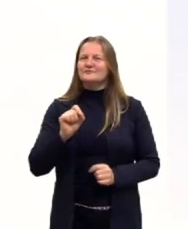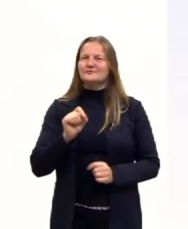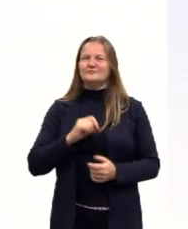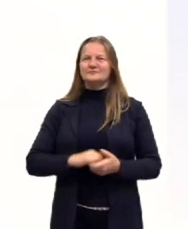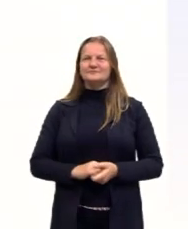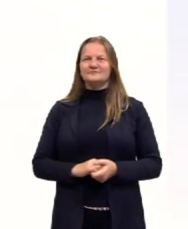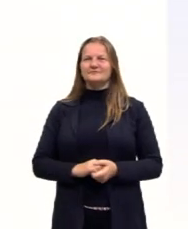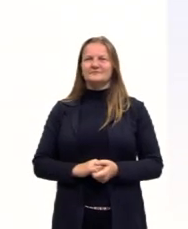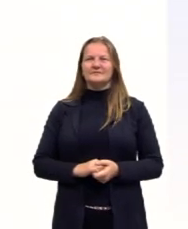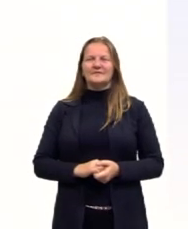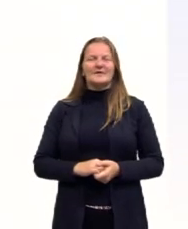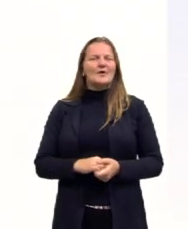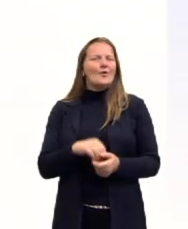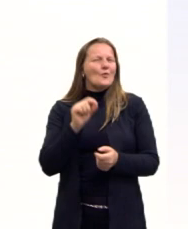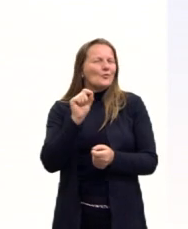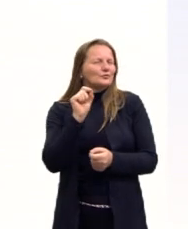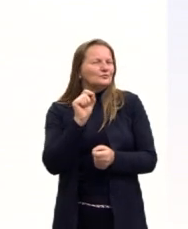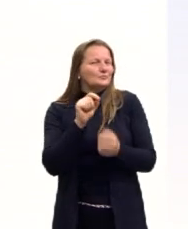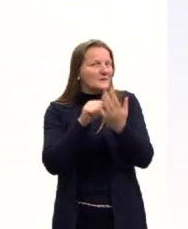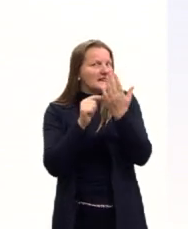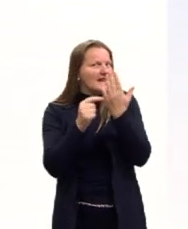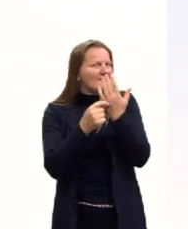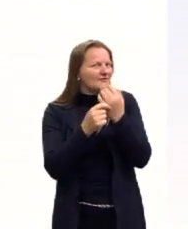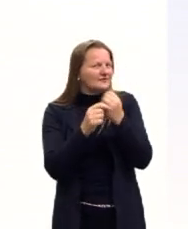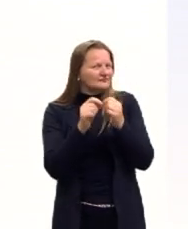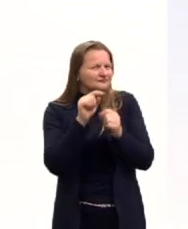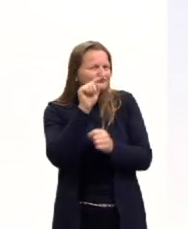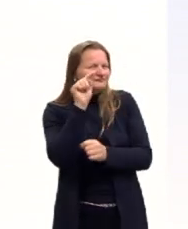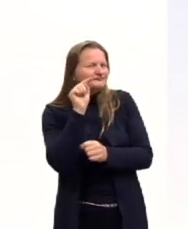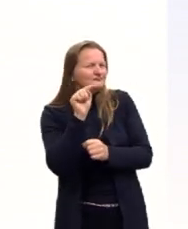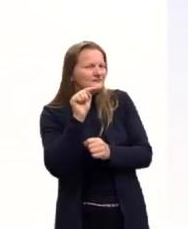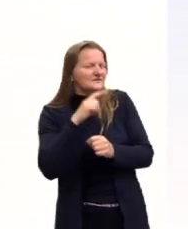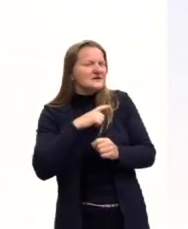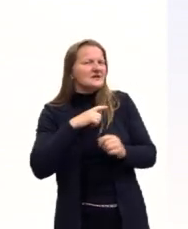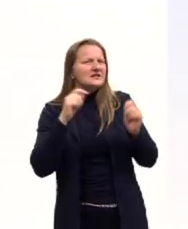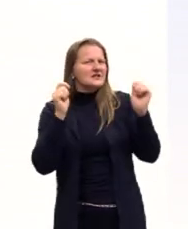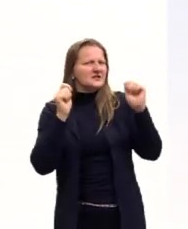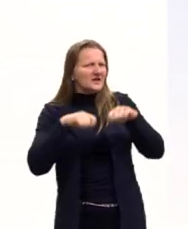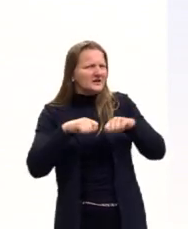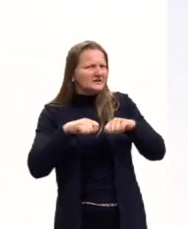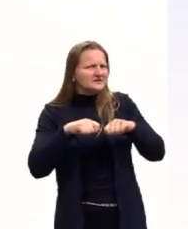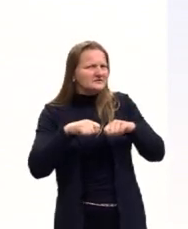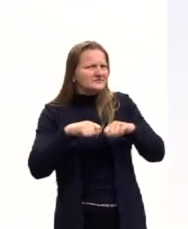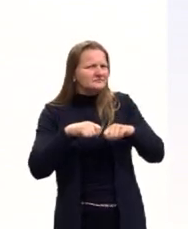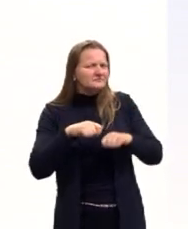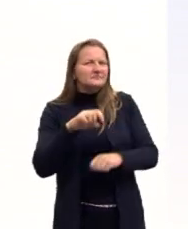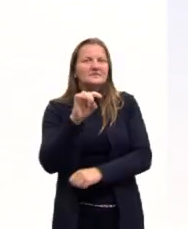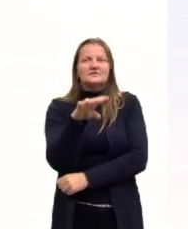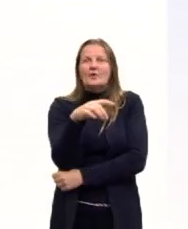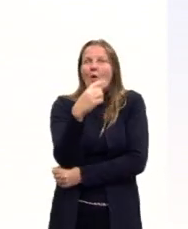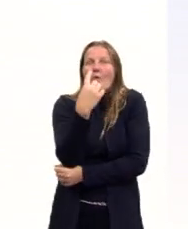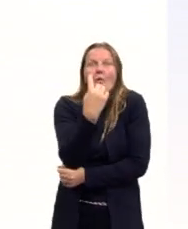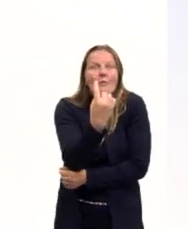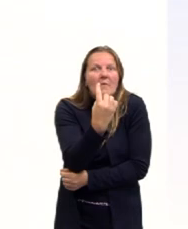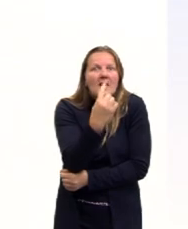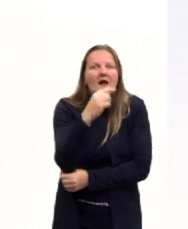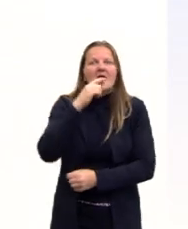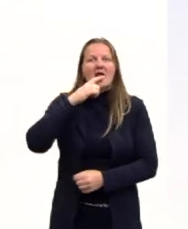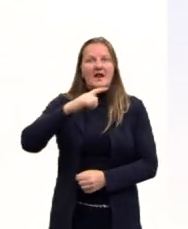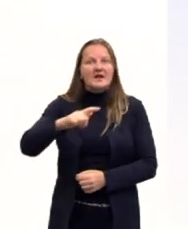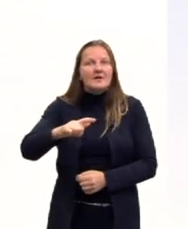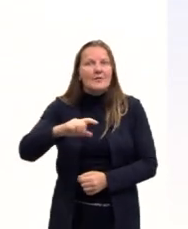aí aquela pulguinha atrás da orelha né se a gente pode dizer que a gente tem uma única língua portuguesa